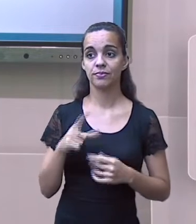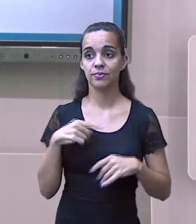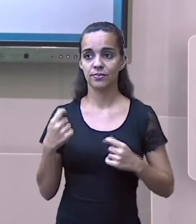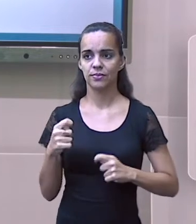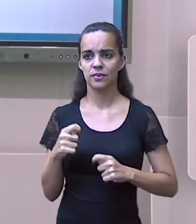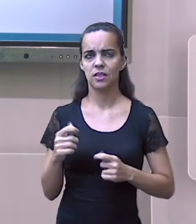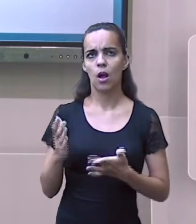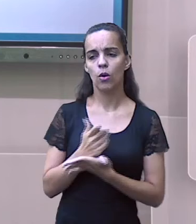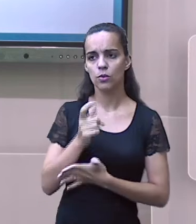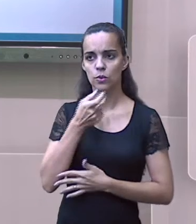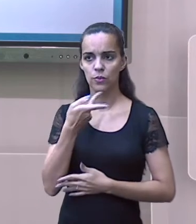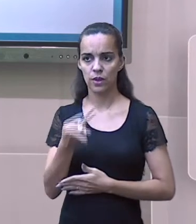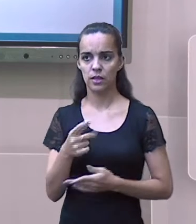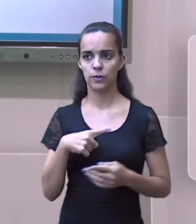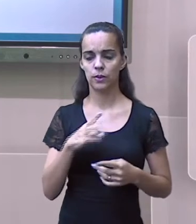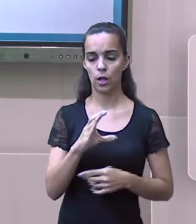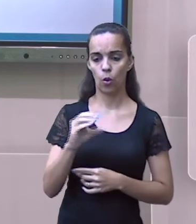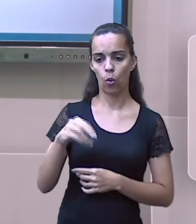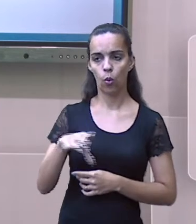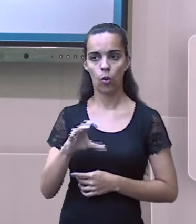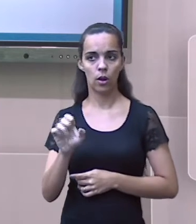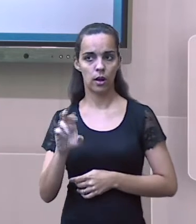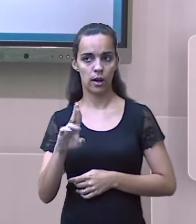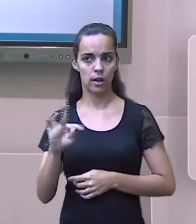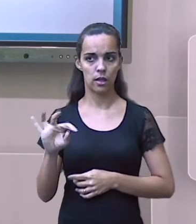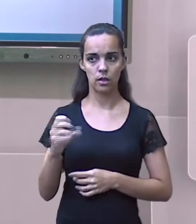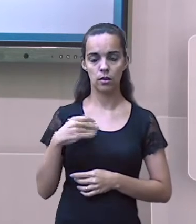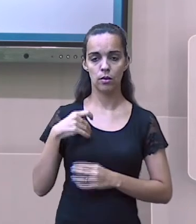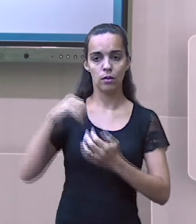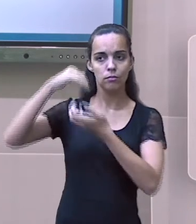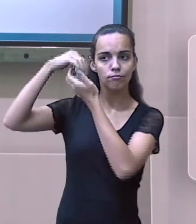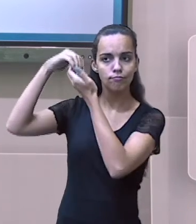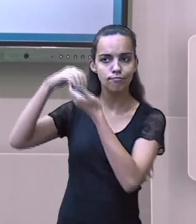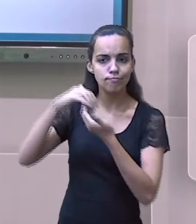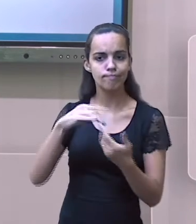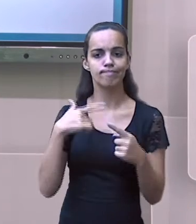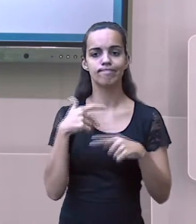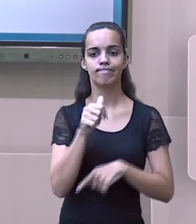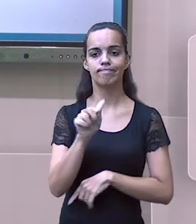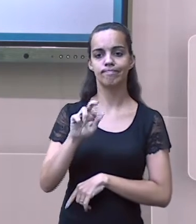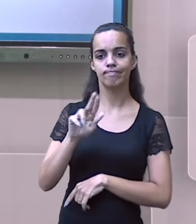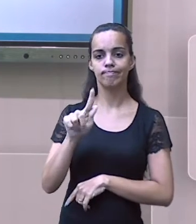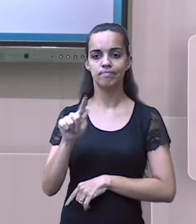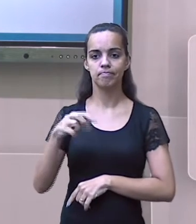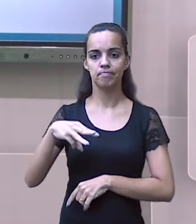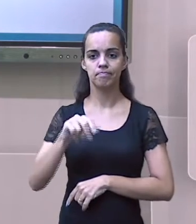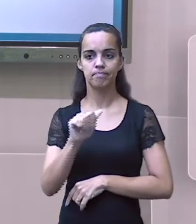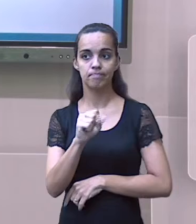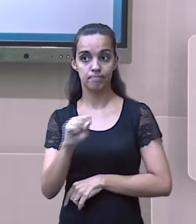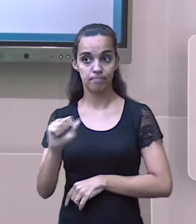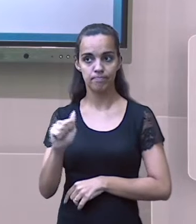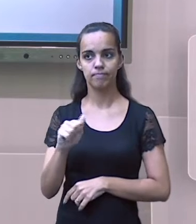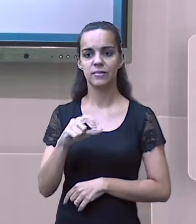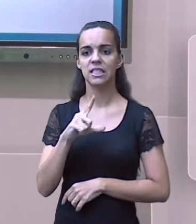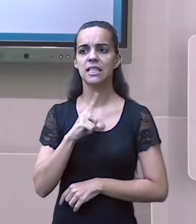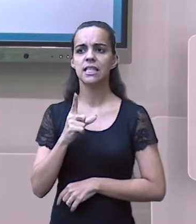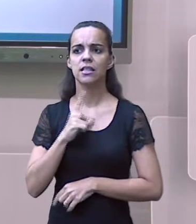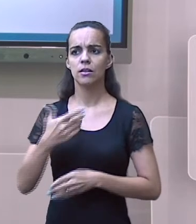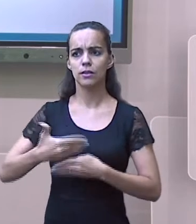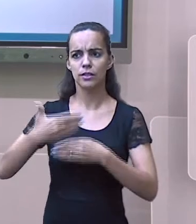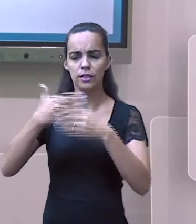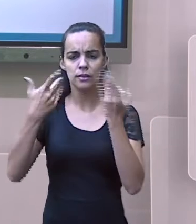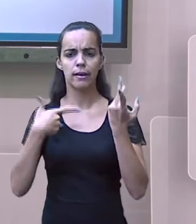citados alguns: concreto, telhas, argamassa, reboco de parede que é feito